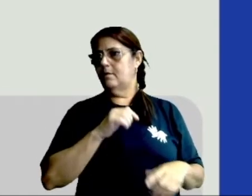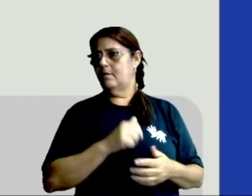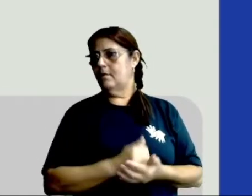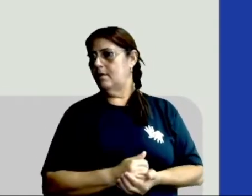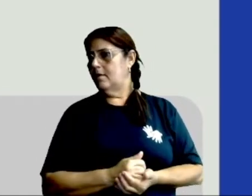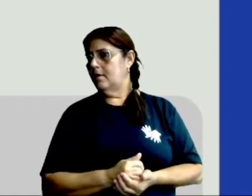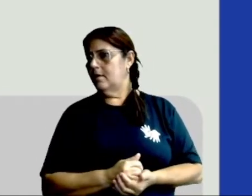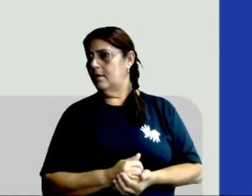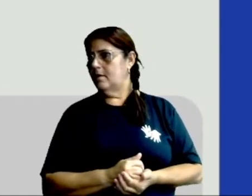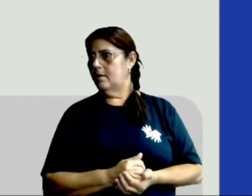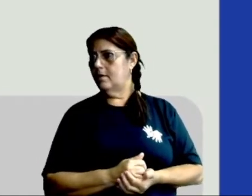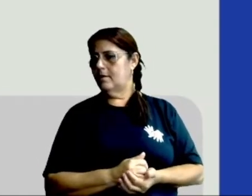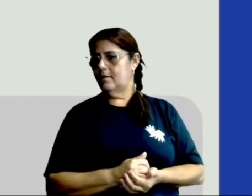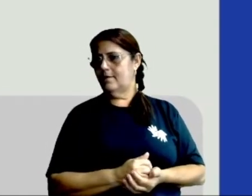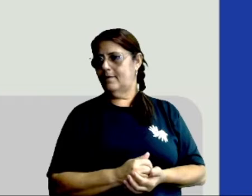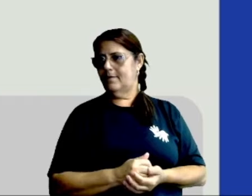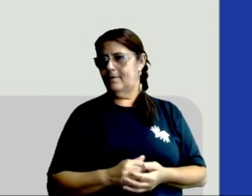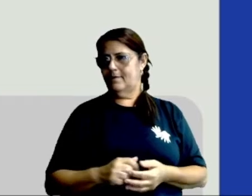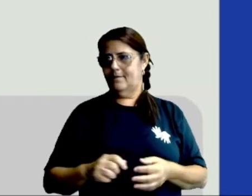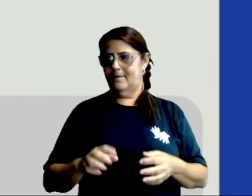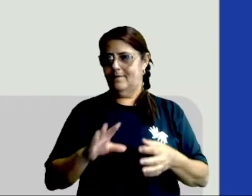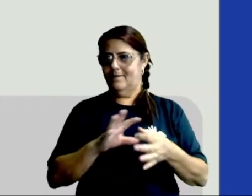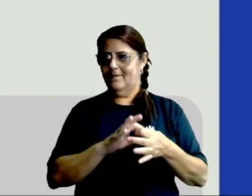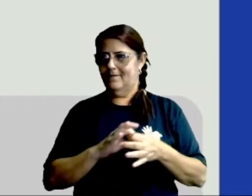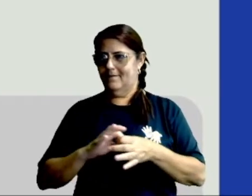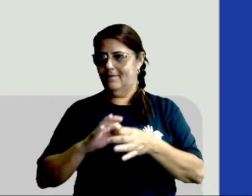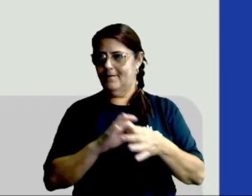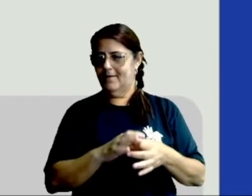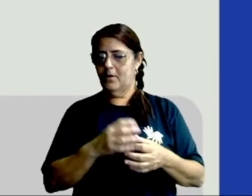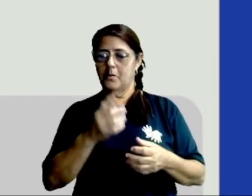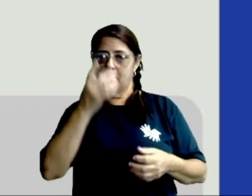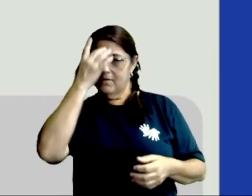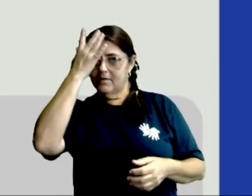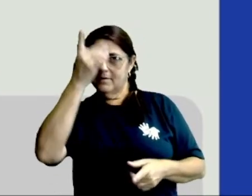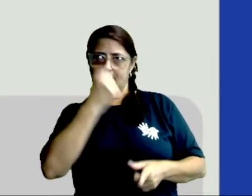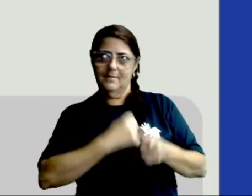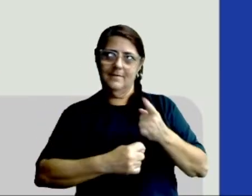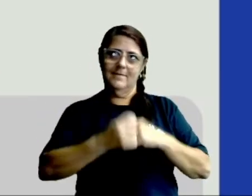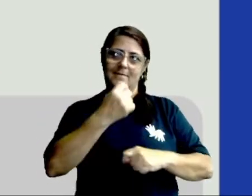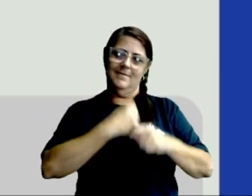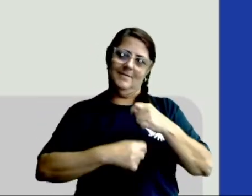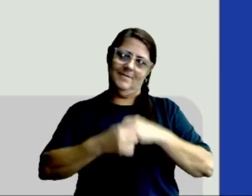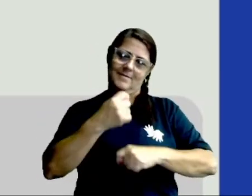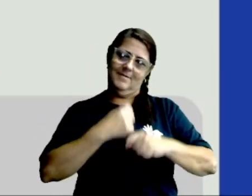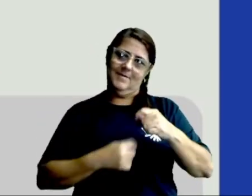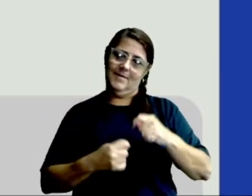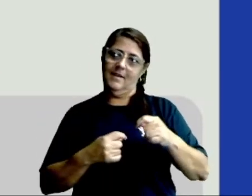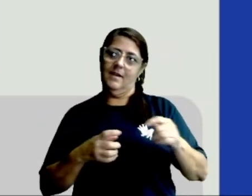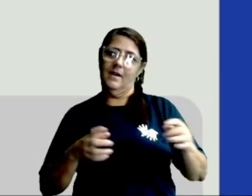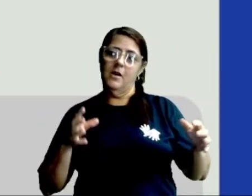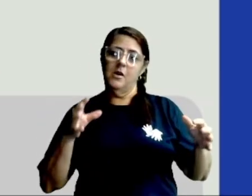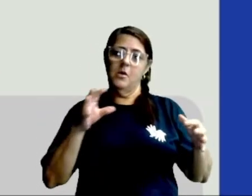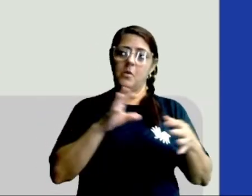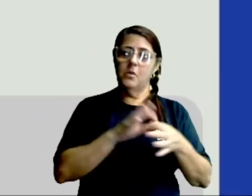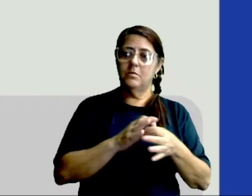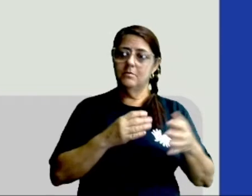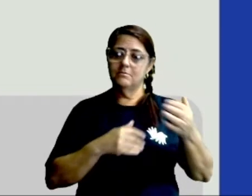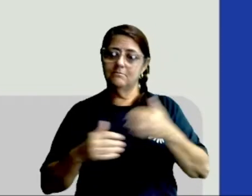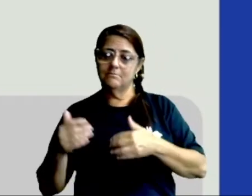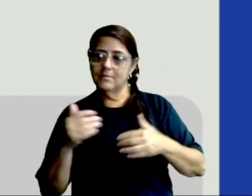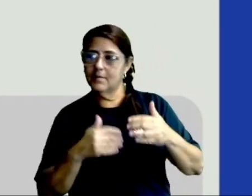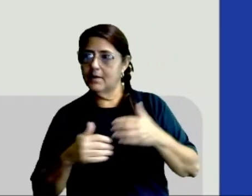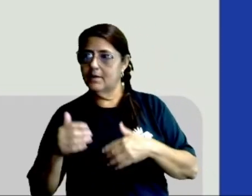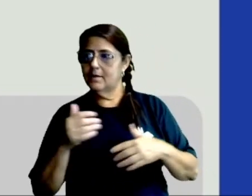que se reuniu para facilitar, né, o comércio a integração, né, entre o